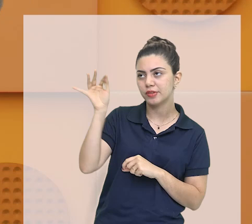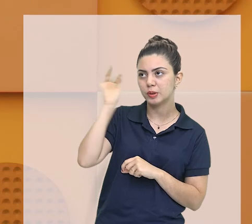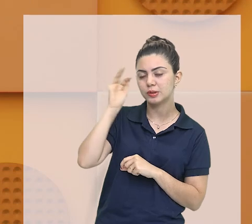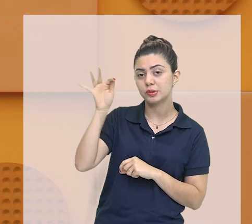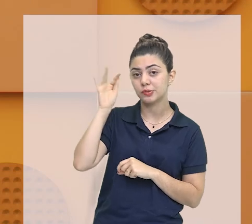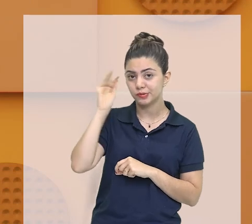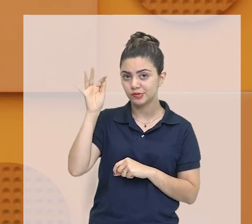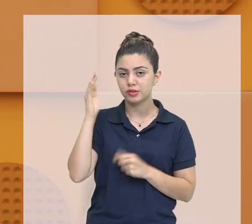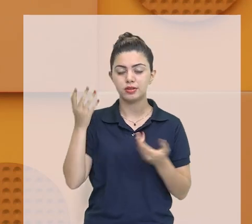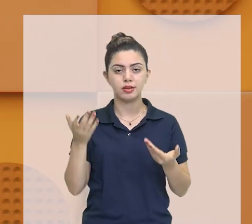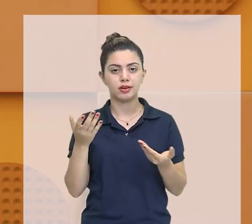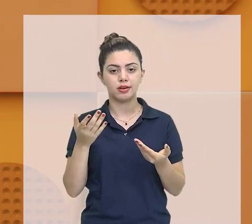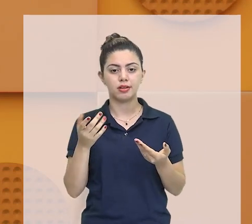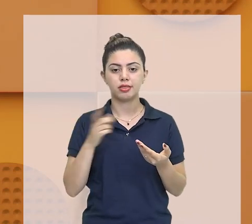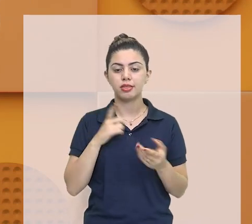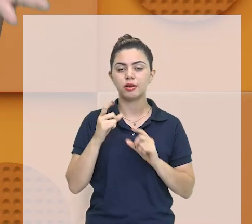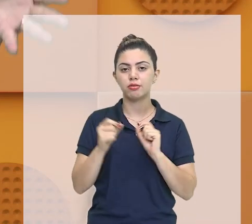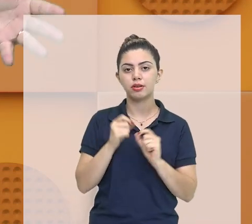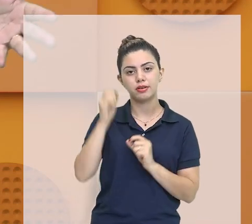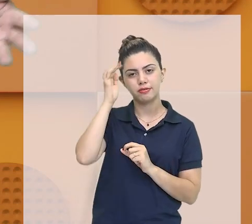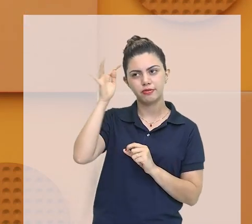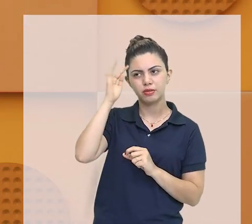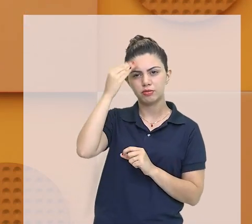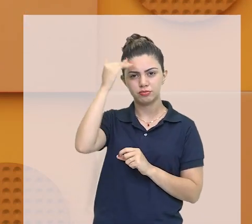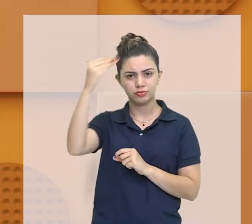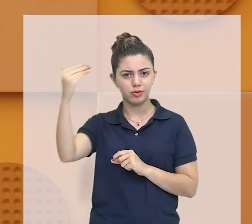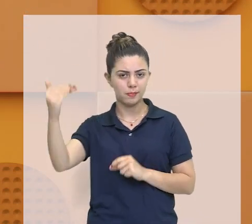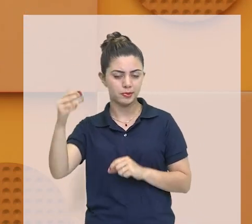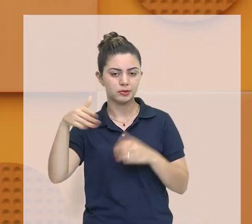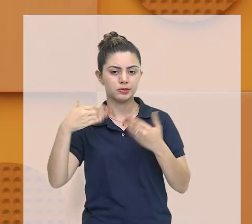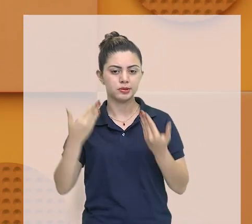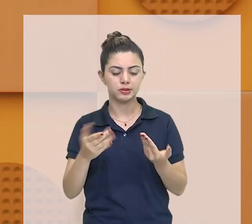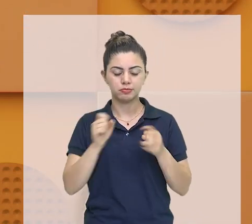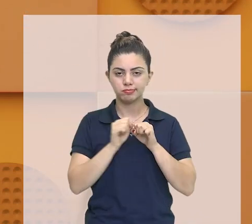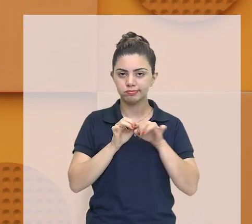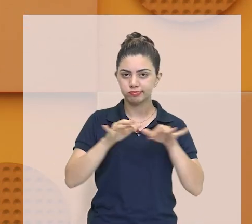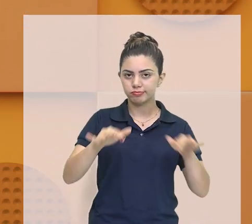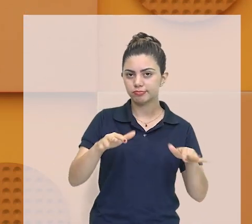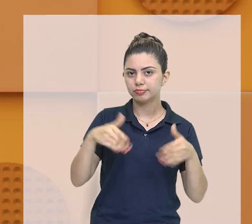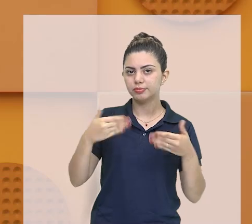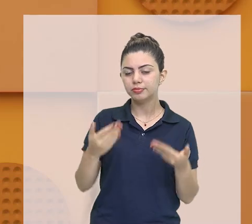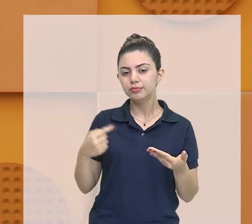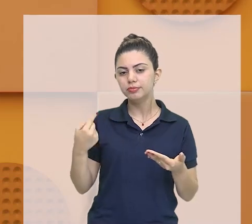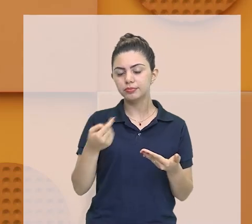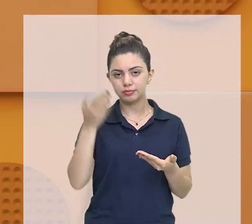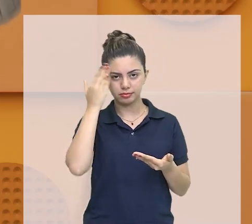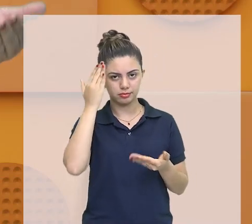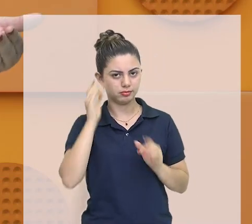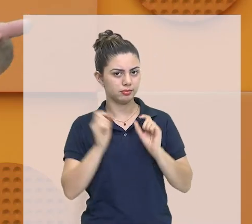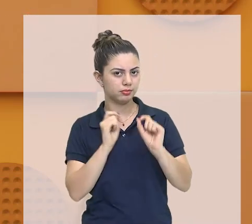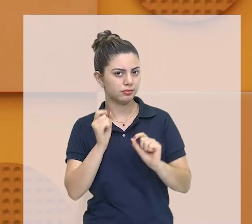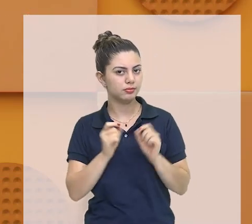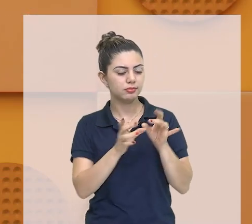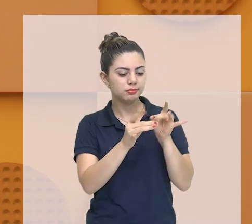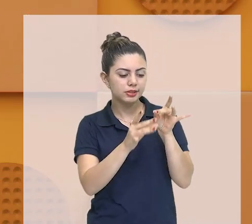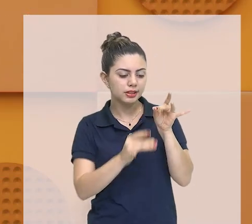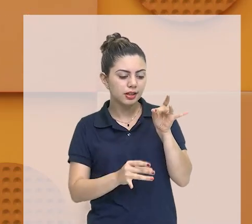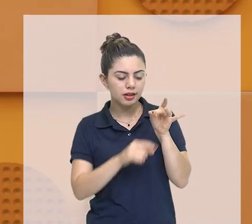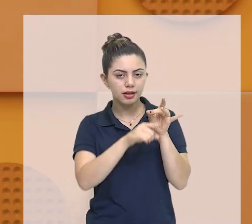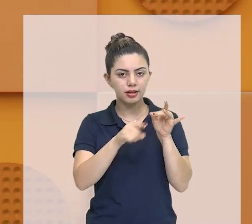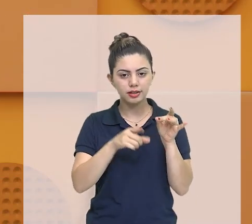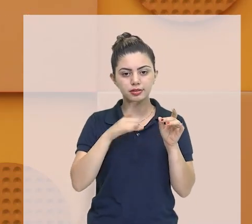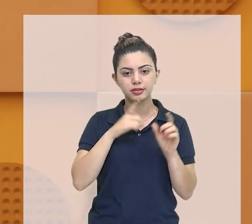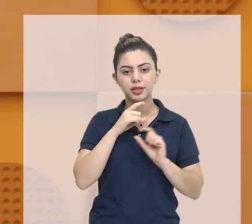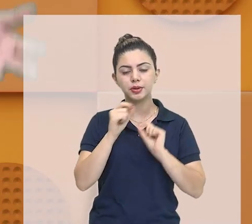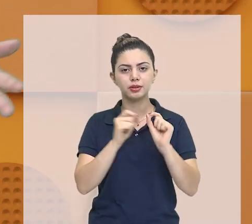filosofia, não é mesmo? Os grandes filósofos. E, então, a partir disso, o que nós vamos ver? Detalhamentos, então, que eles deixaram